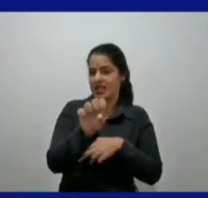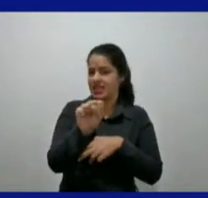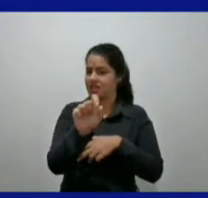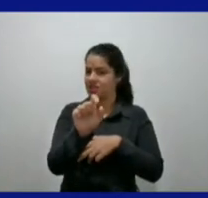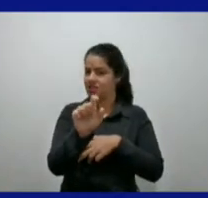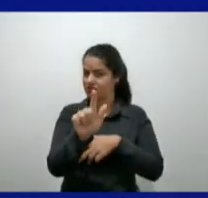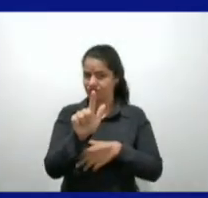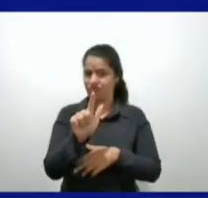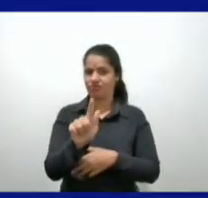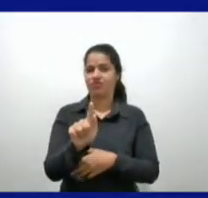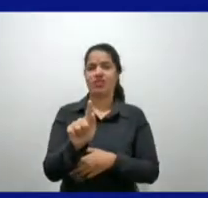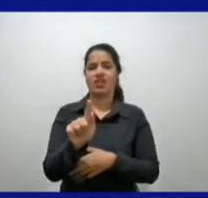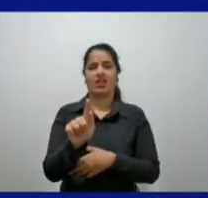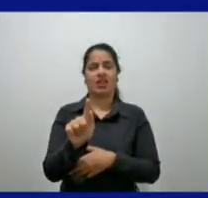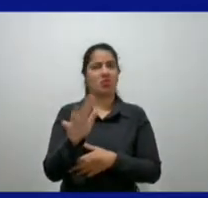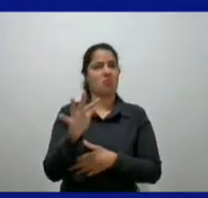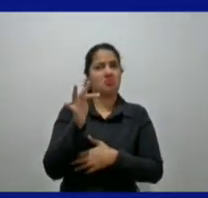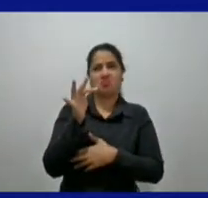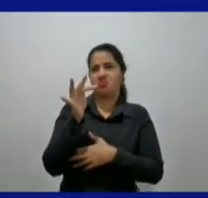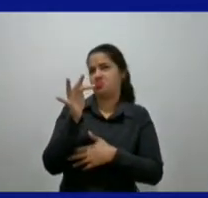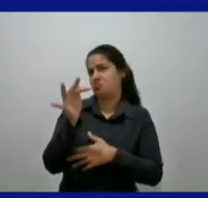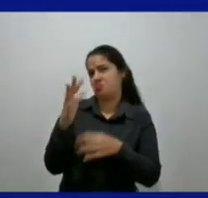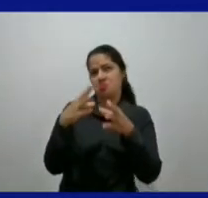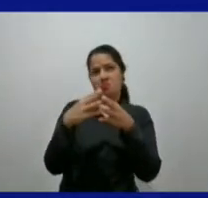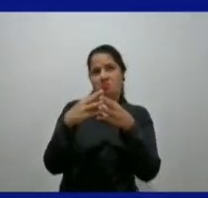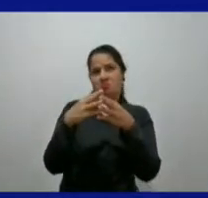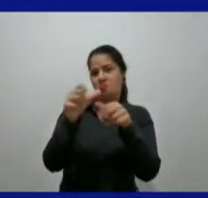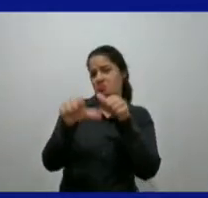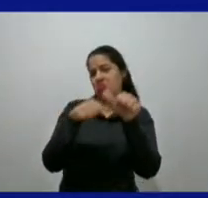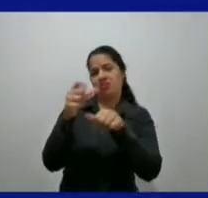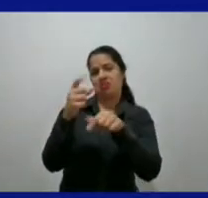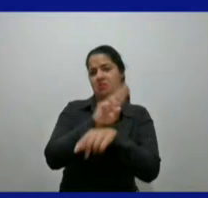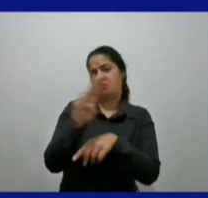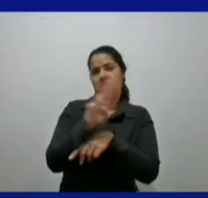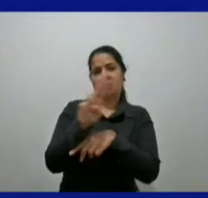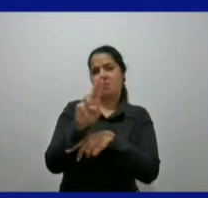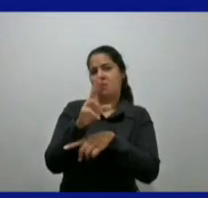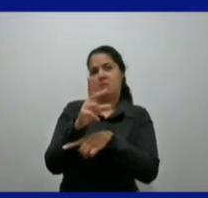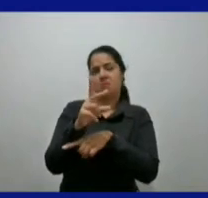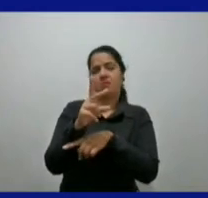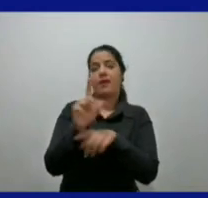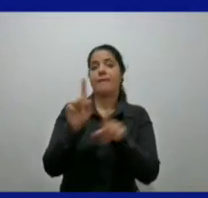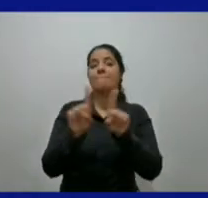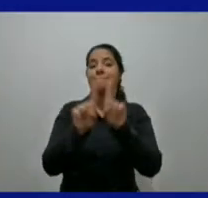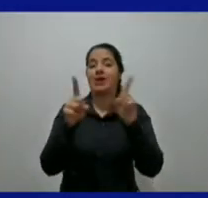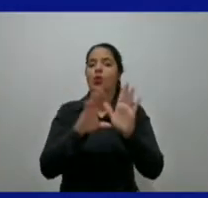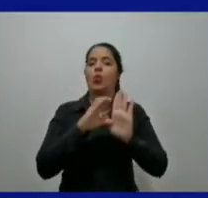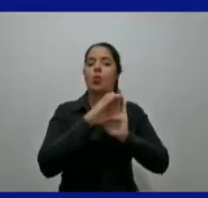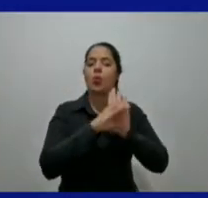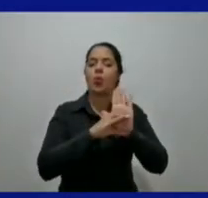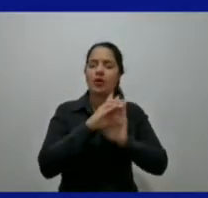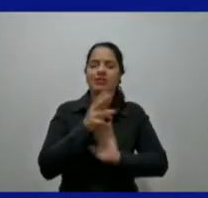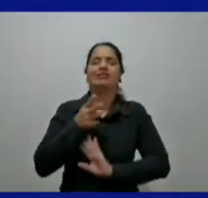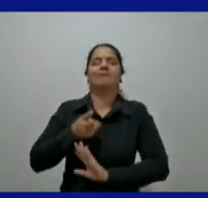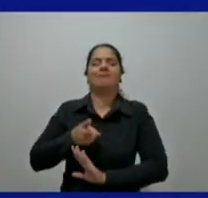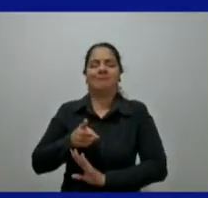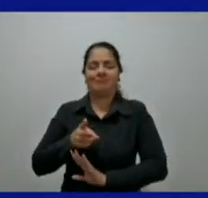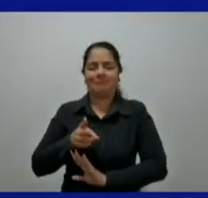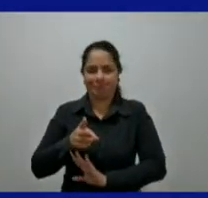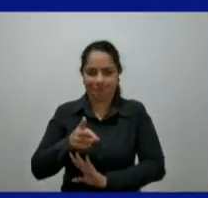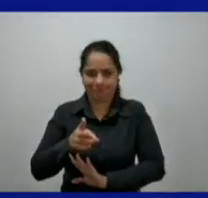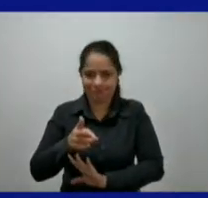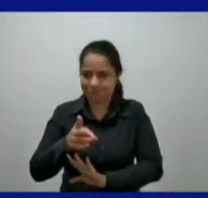desaparecer, ele hoje é um modismo, mas o conceito do ESG, esse vai continuar, ele está